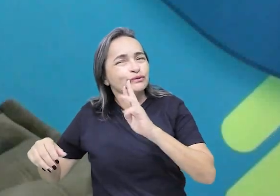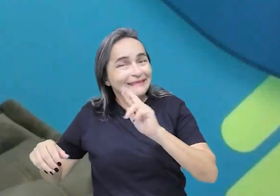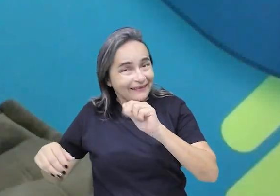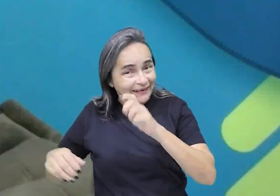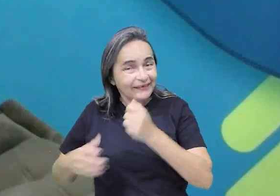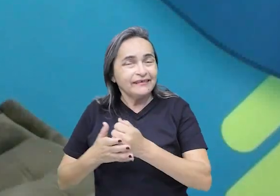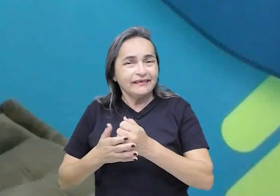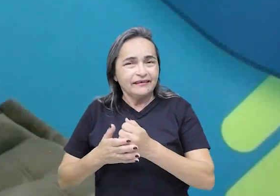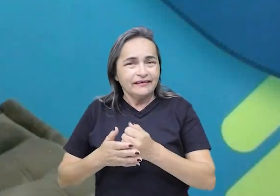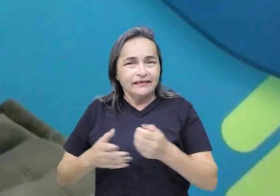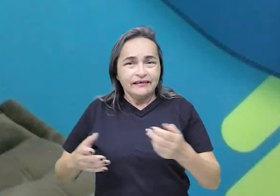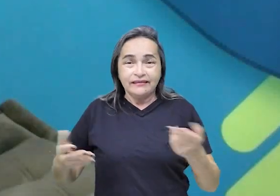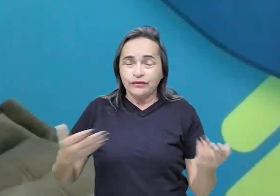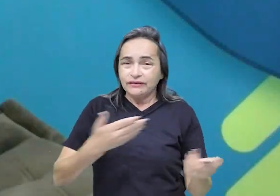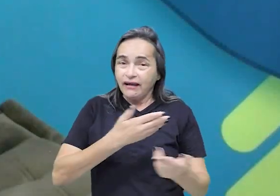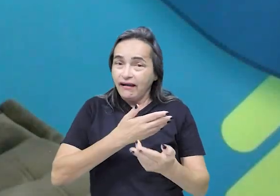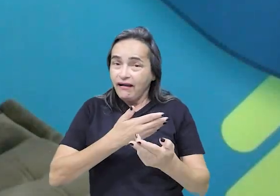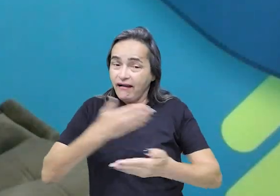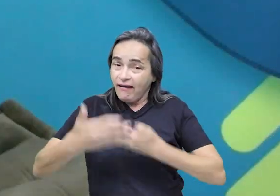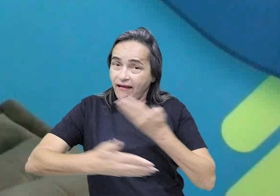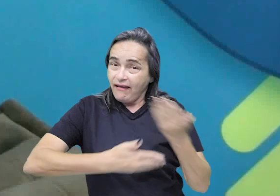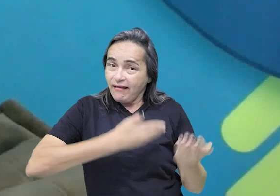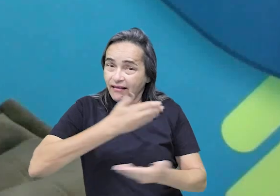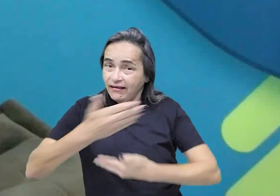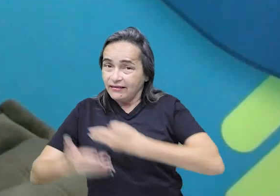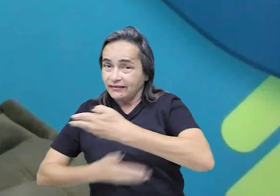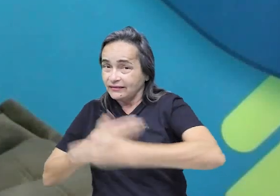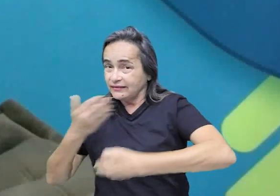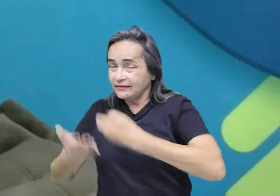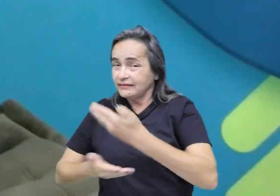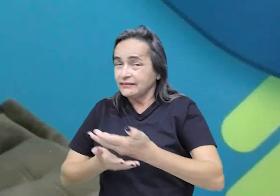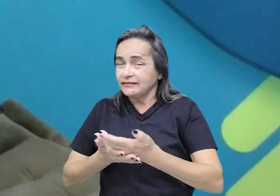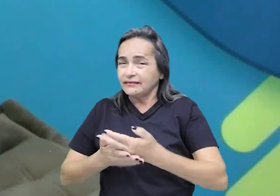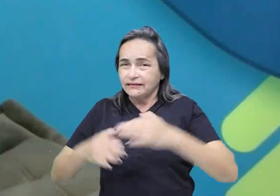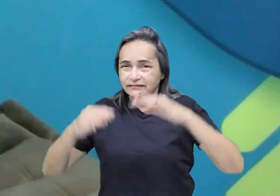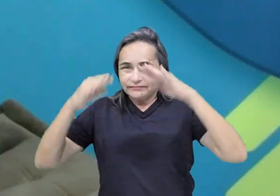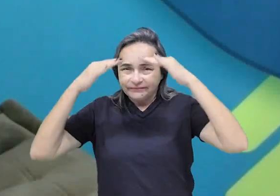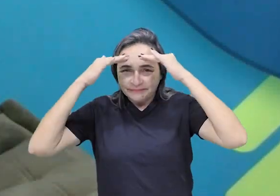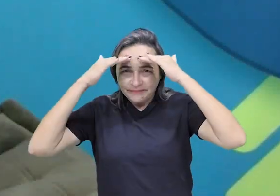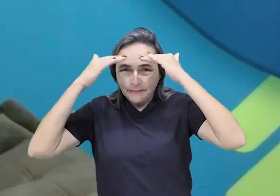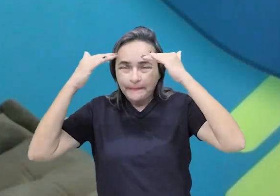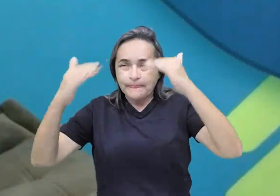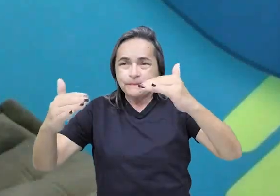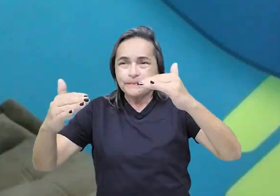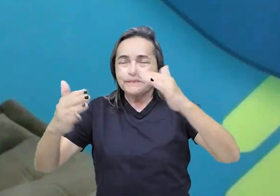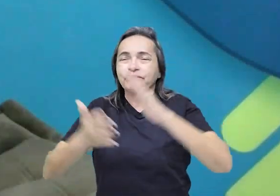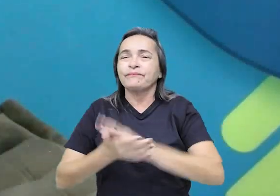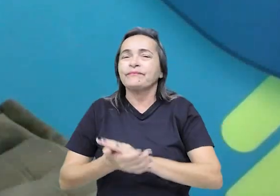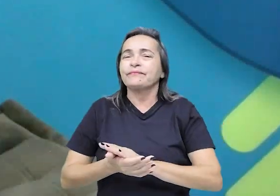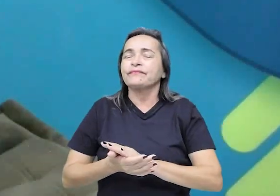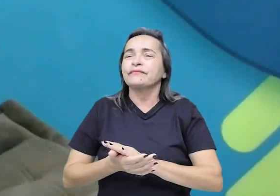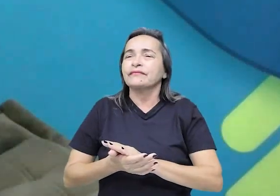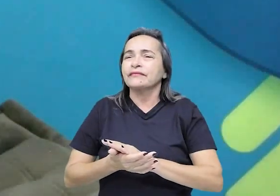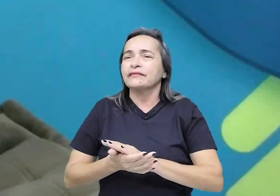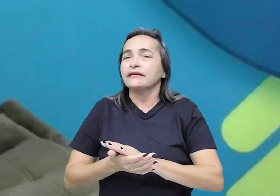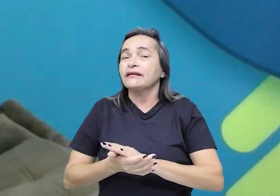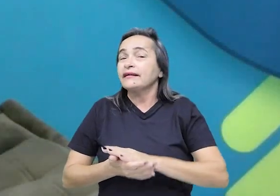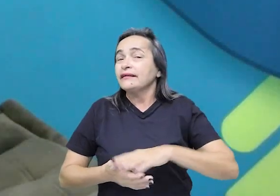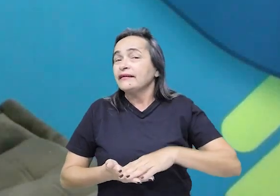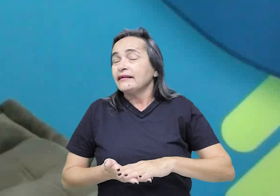vai lá para a área da cognição. Então, escutar é perceber, ouvir é realmente dar